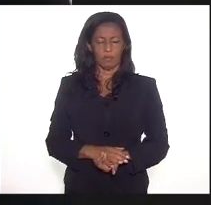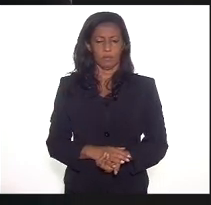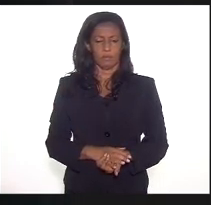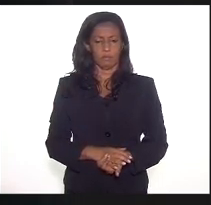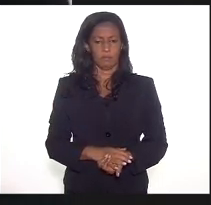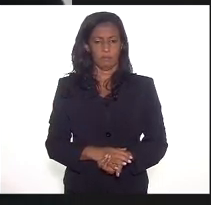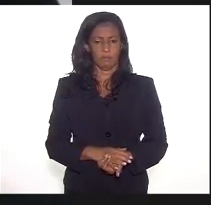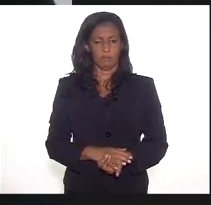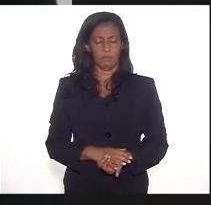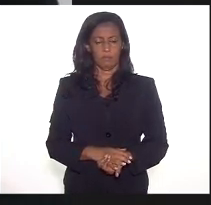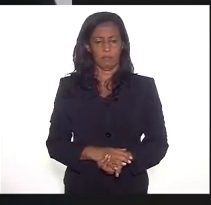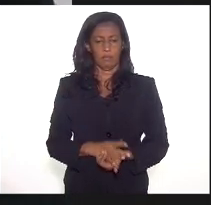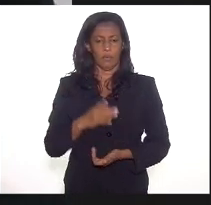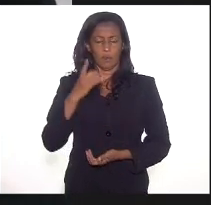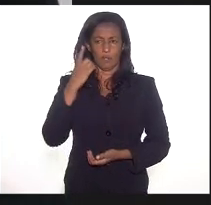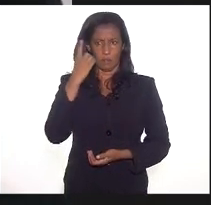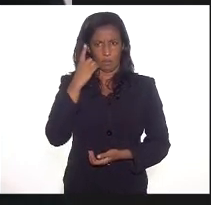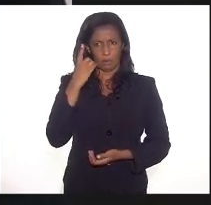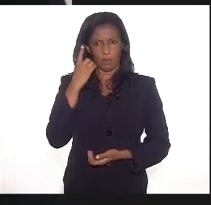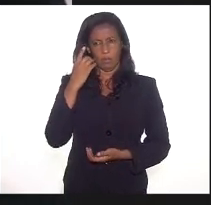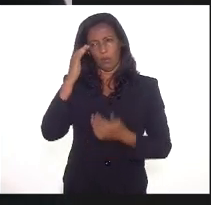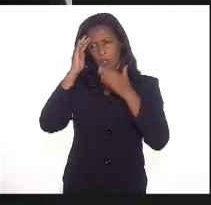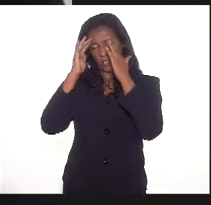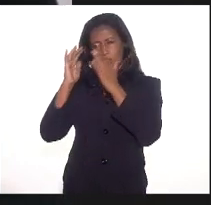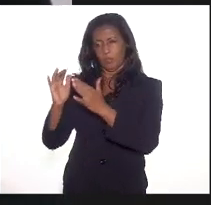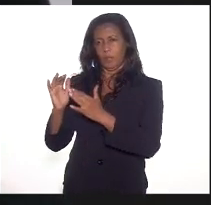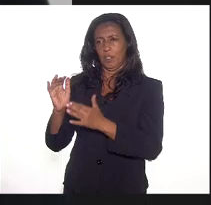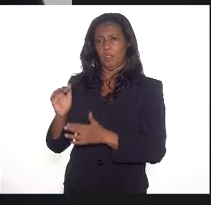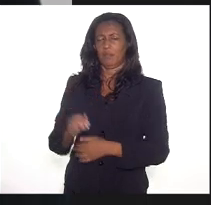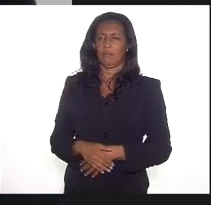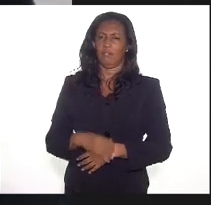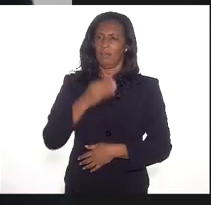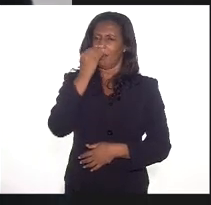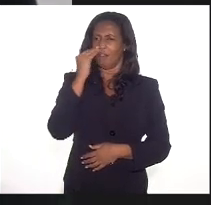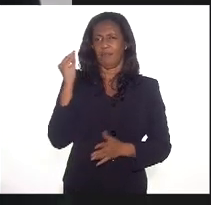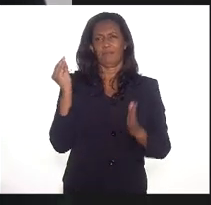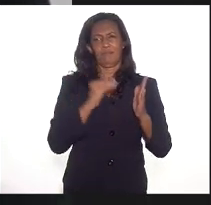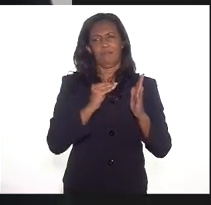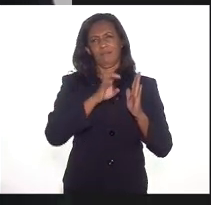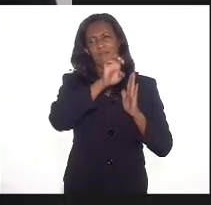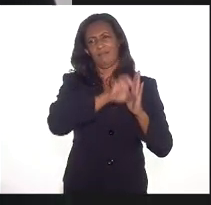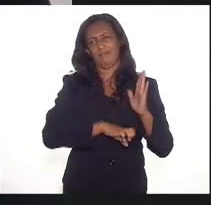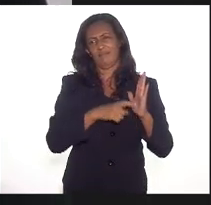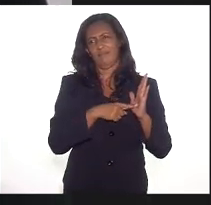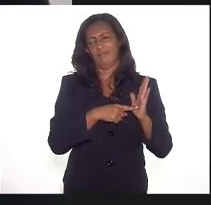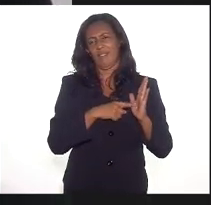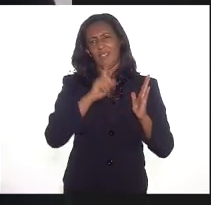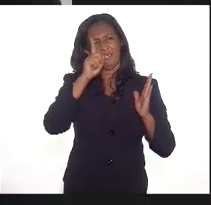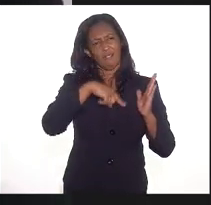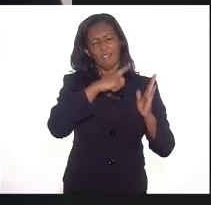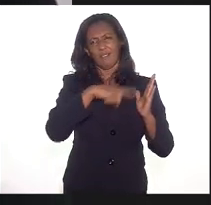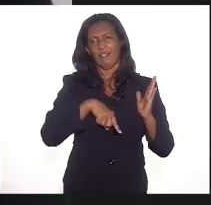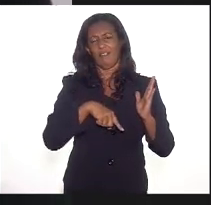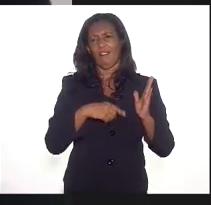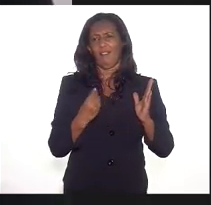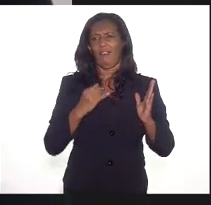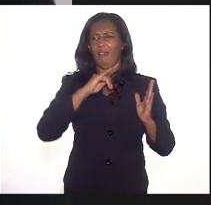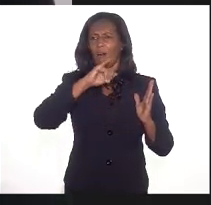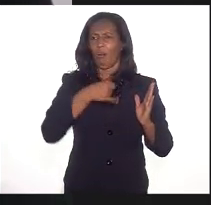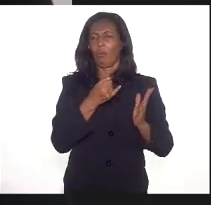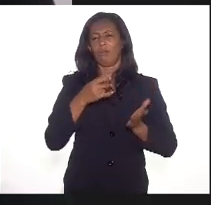com a devida vênia ao deputado Flávio Serafini, a rejeição dessa emenda, porque ela veda a